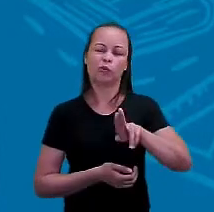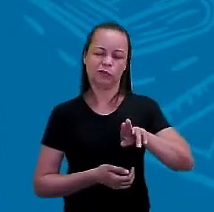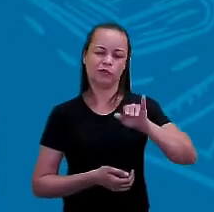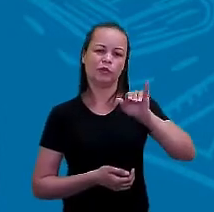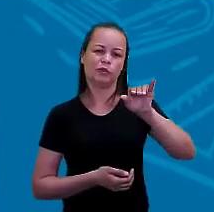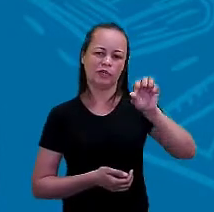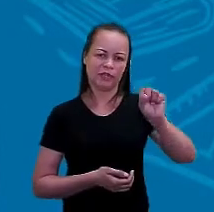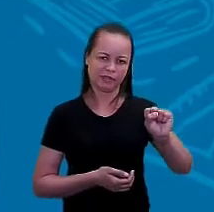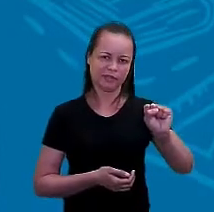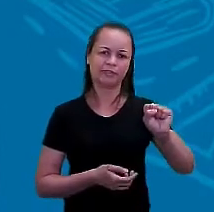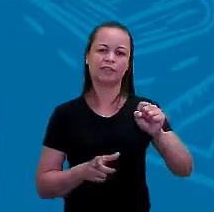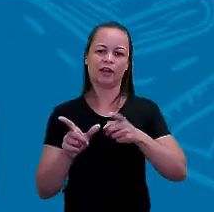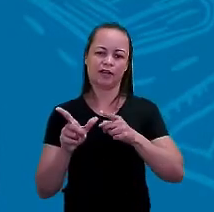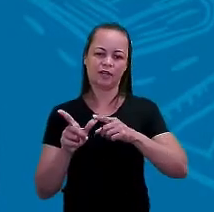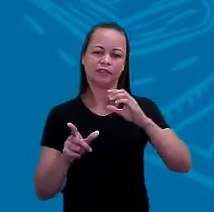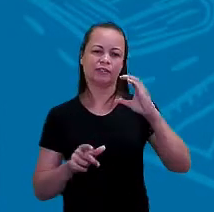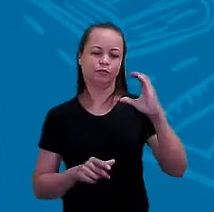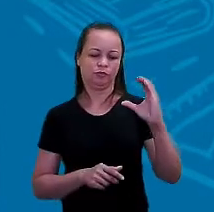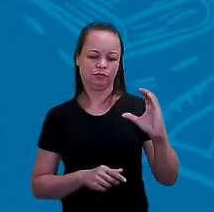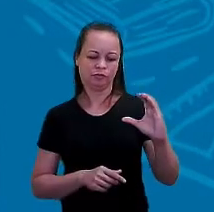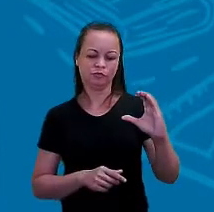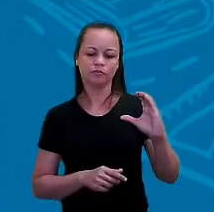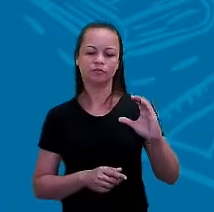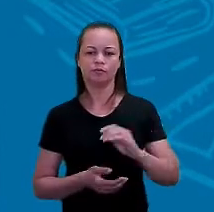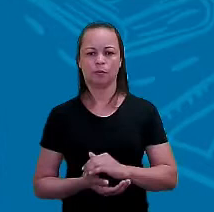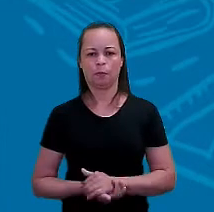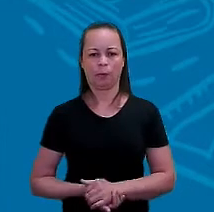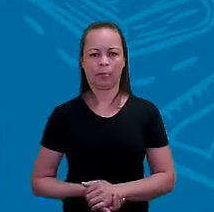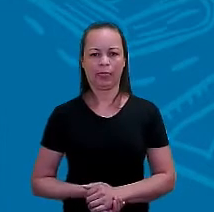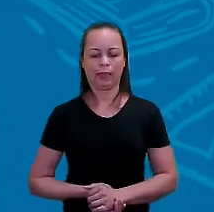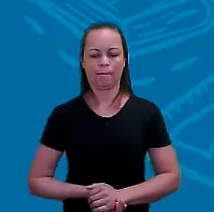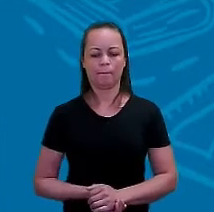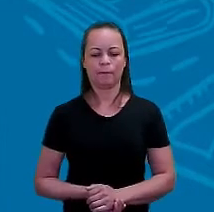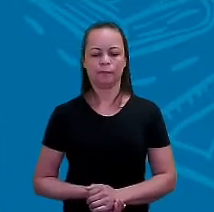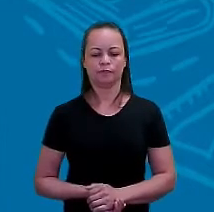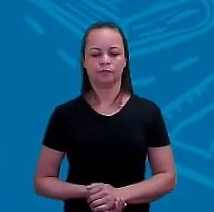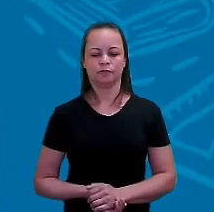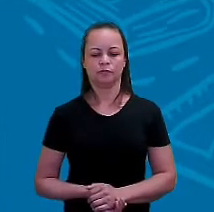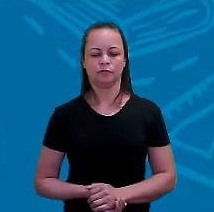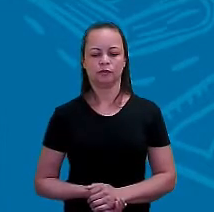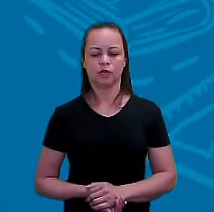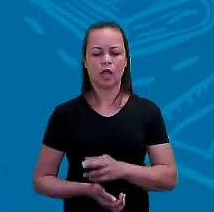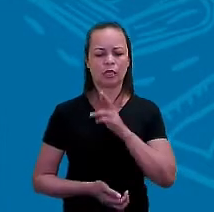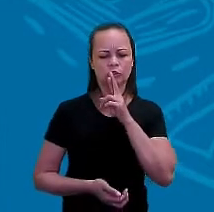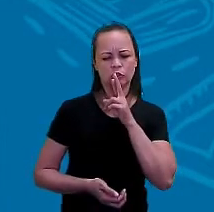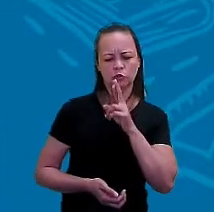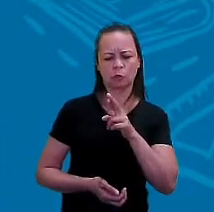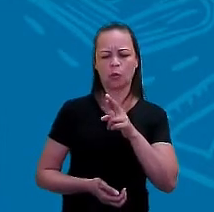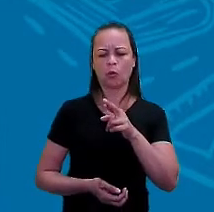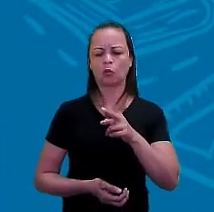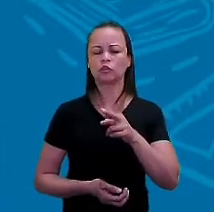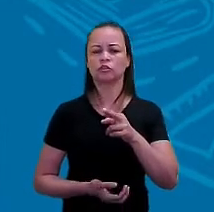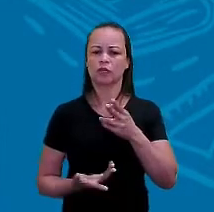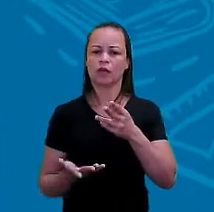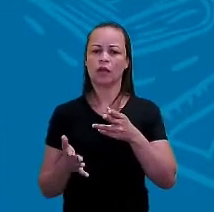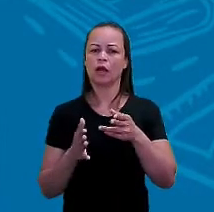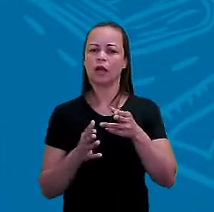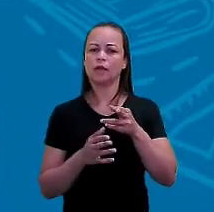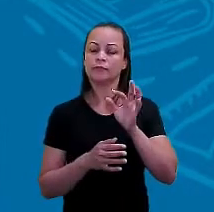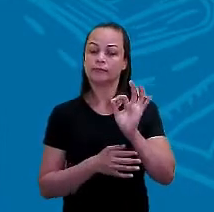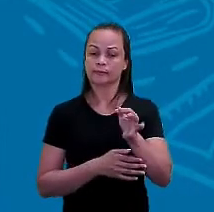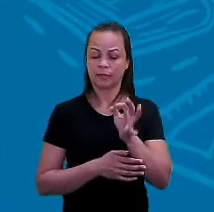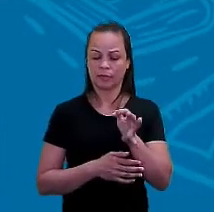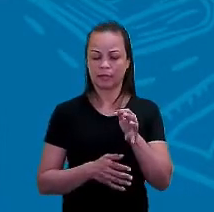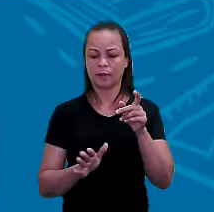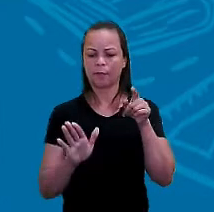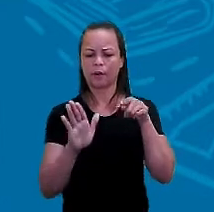Então, she is at her job. Other question. Qual a resposta correta